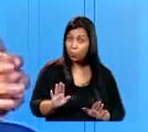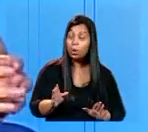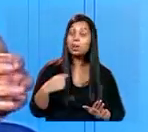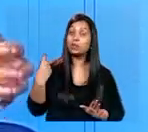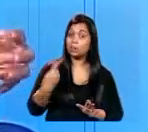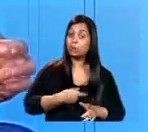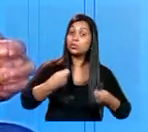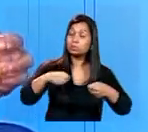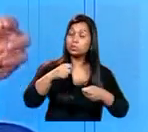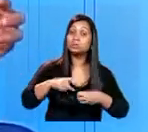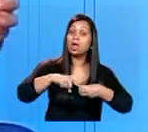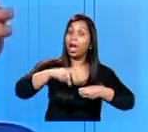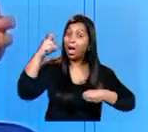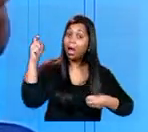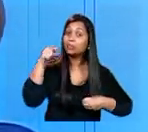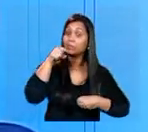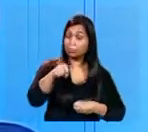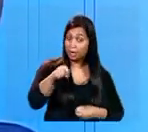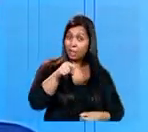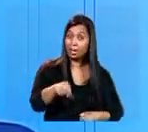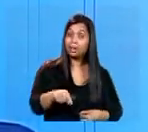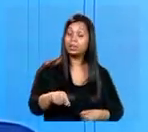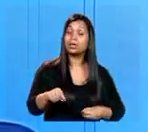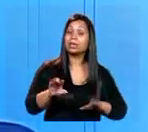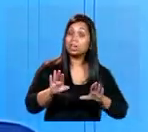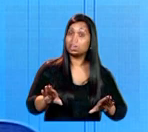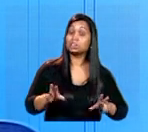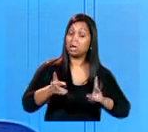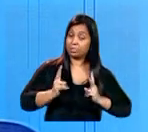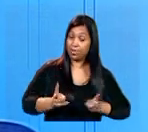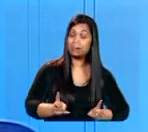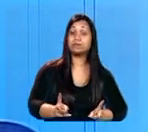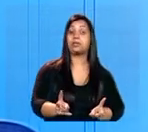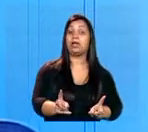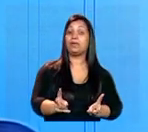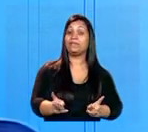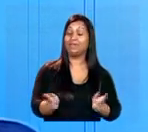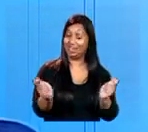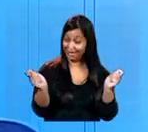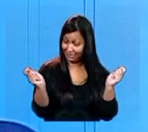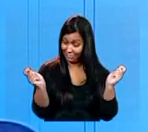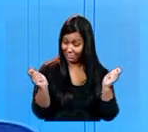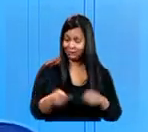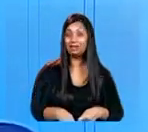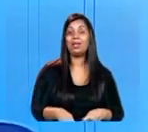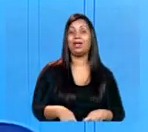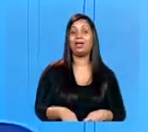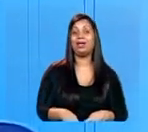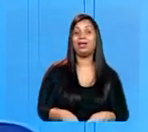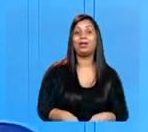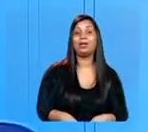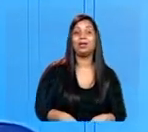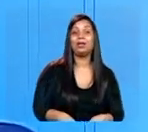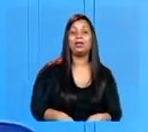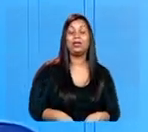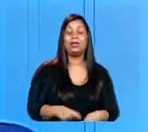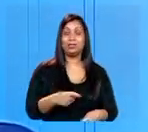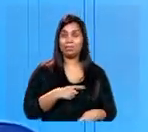dizer assim: olha, nós precisamos fazer a alta para esse paciente que já está estável e que tem como